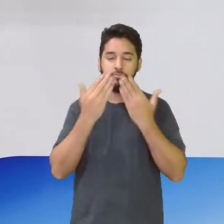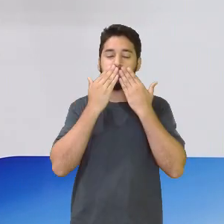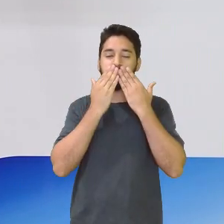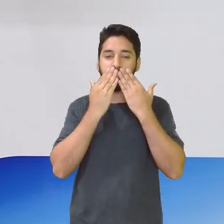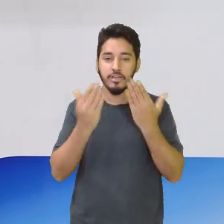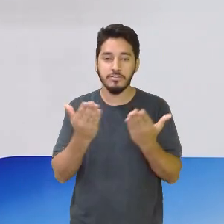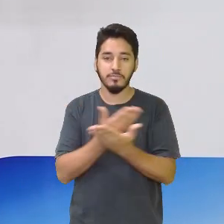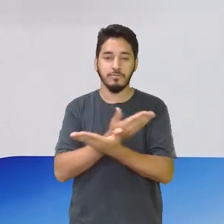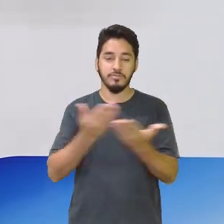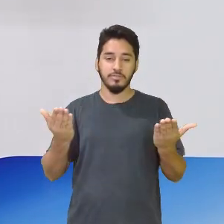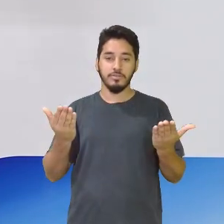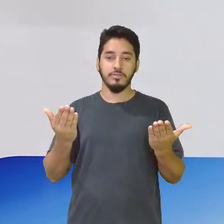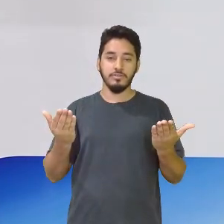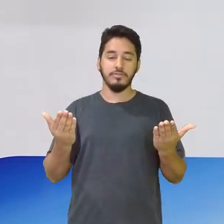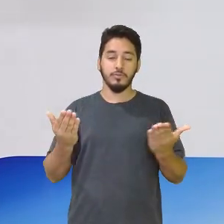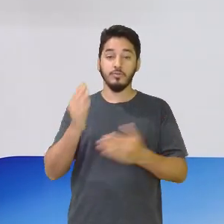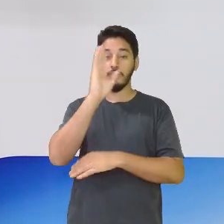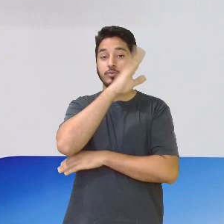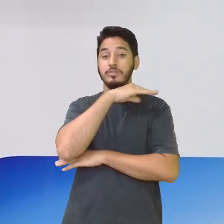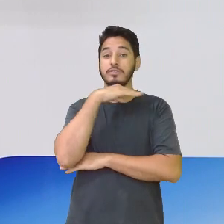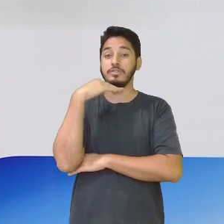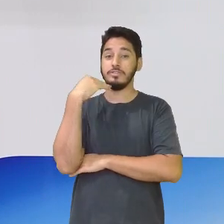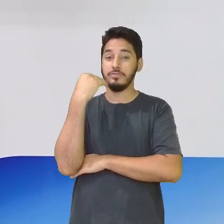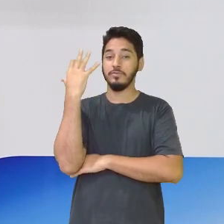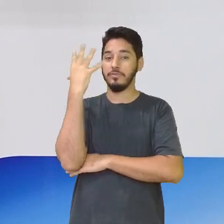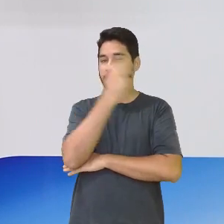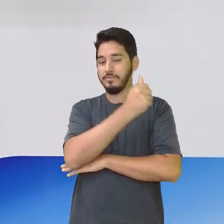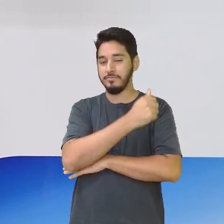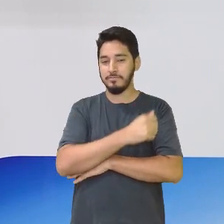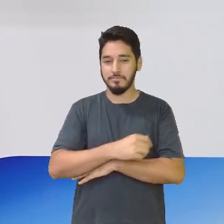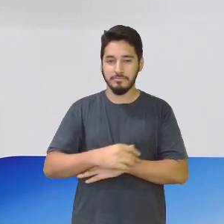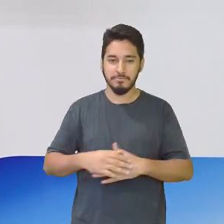Um beijo do rostinho lindo.